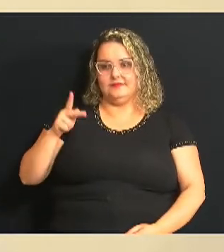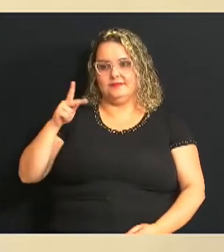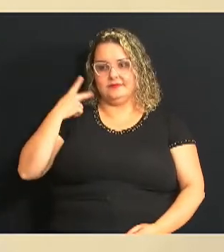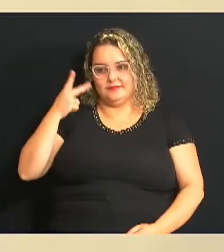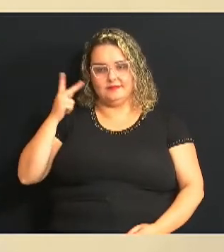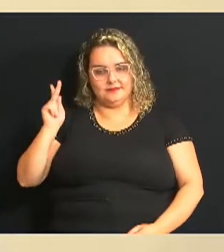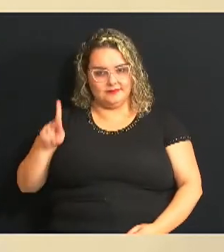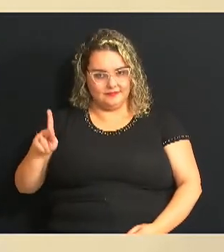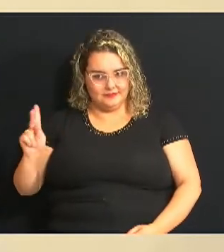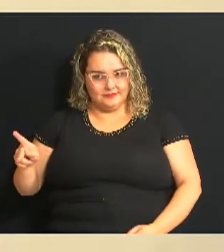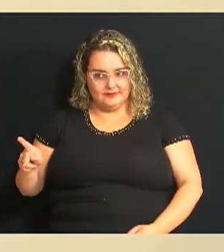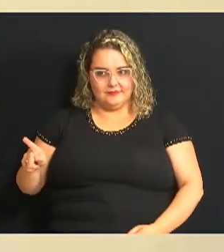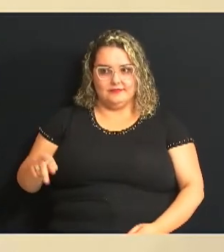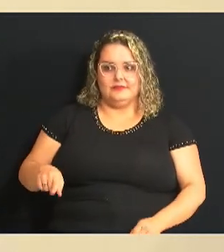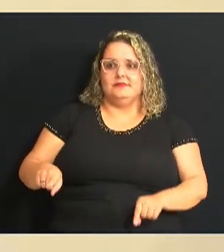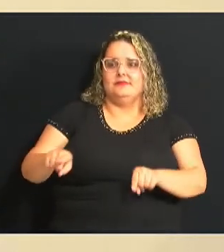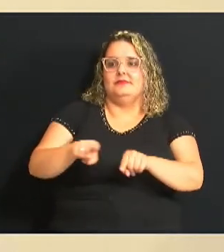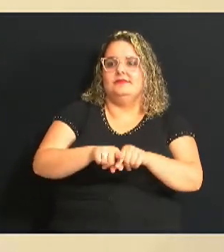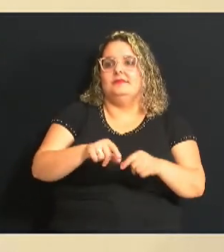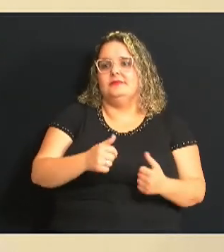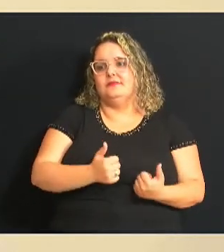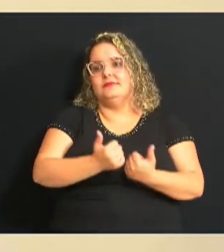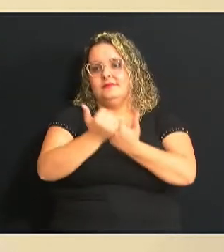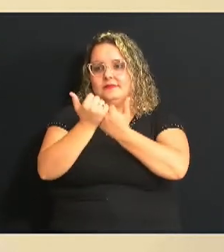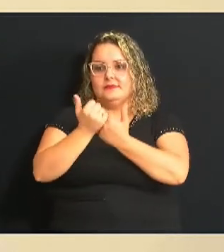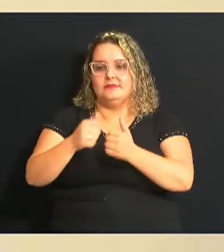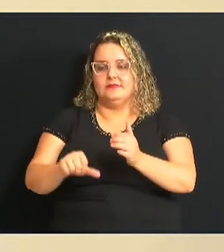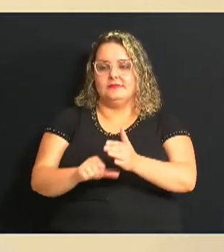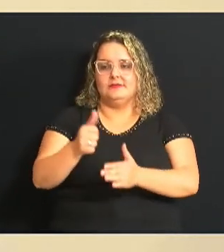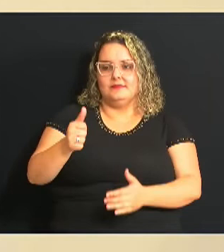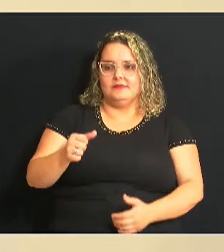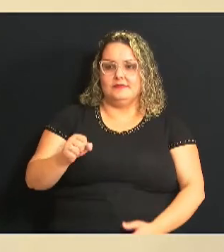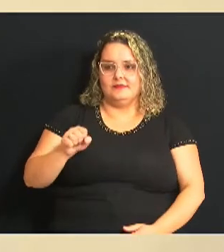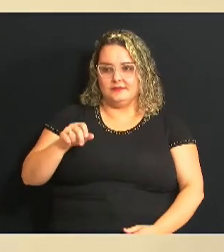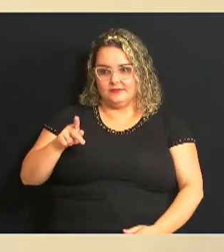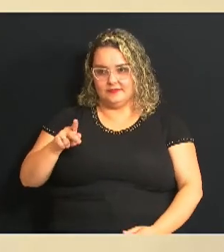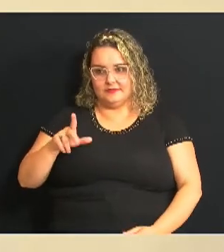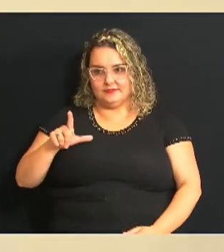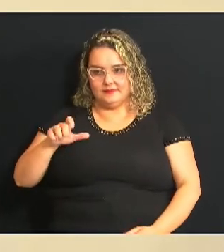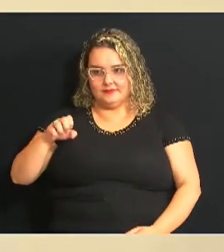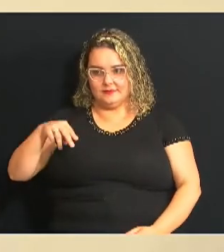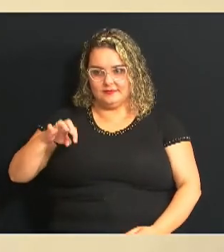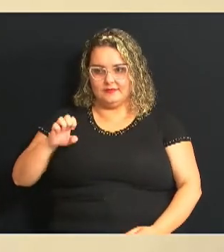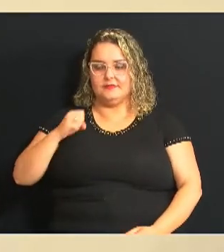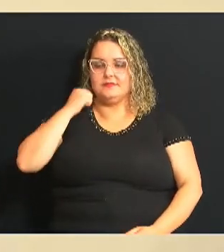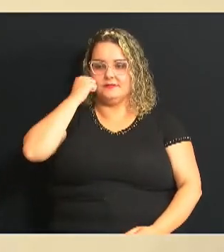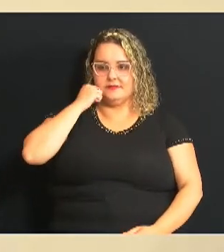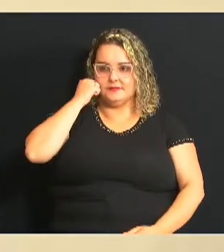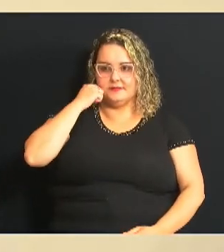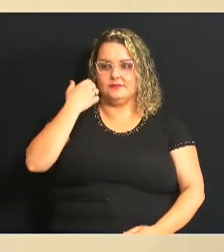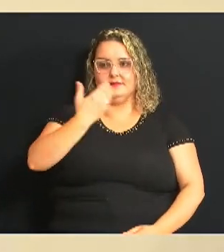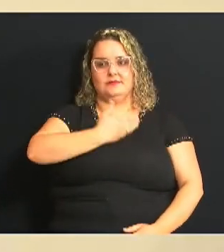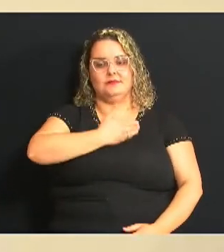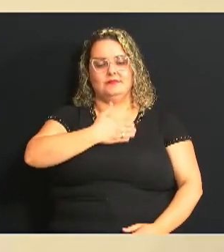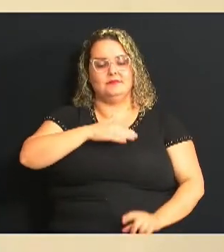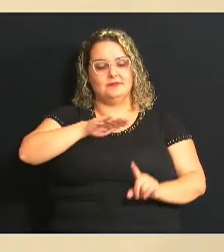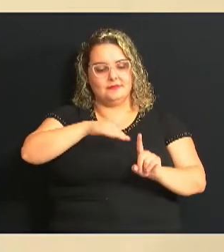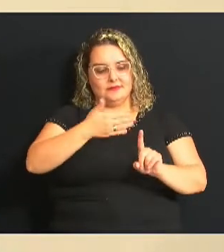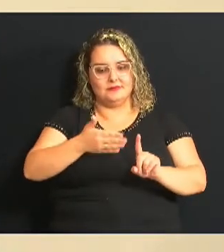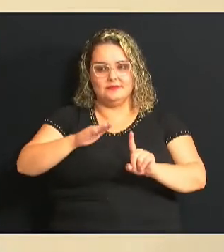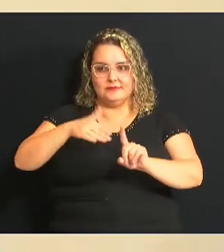também primeiro suplente de senador, presidente desta mesa, aos meus colegas homenageados,